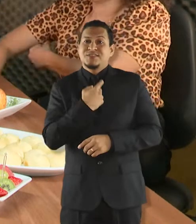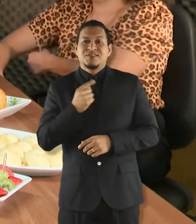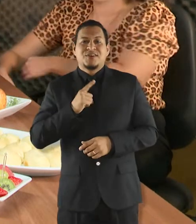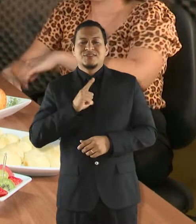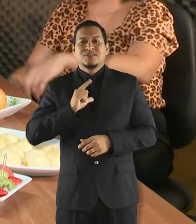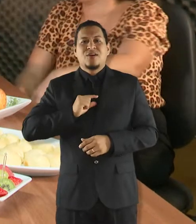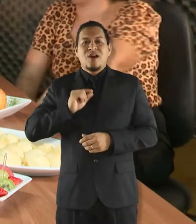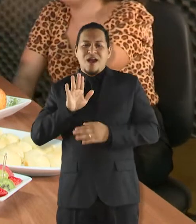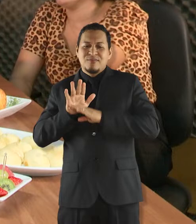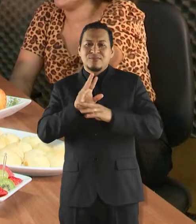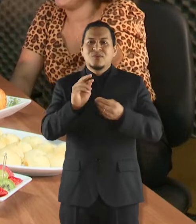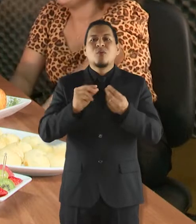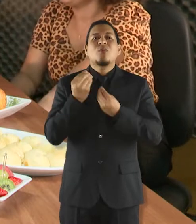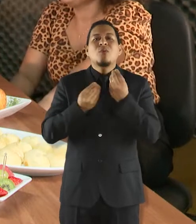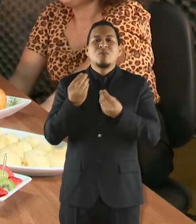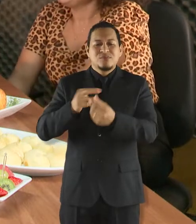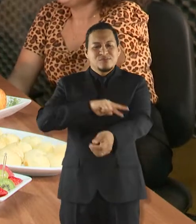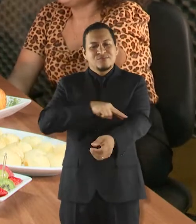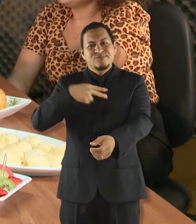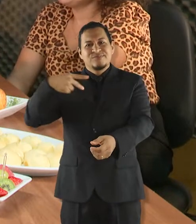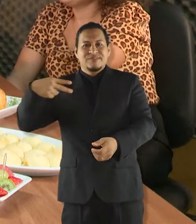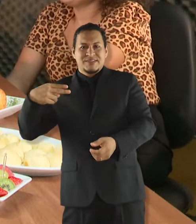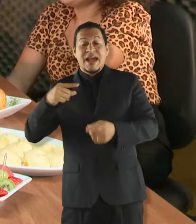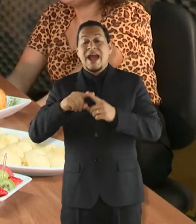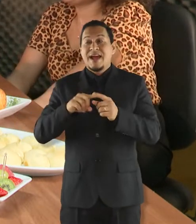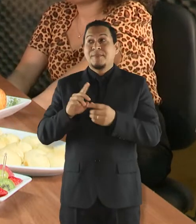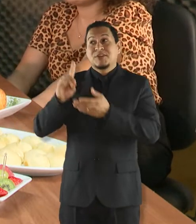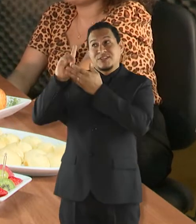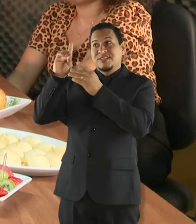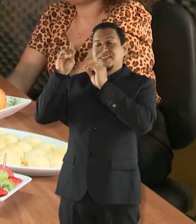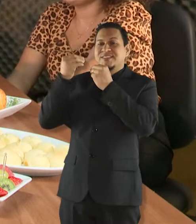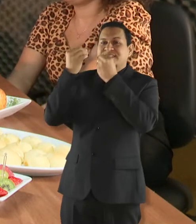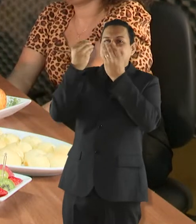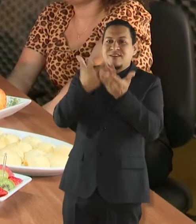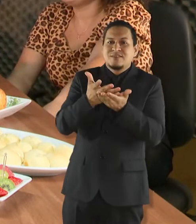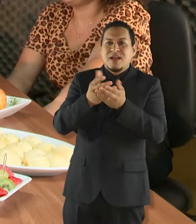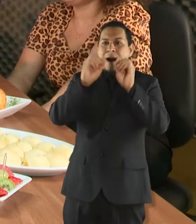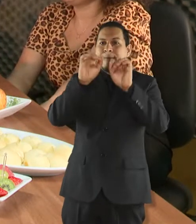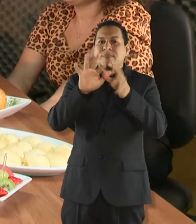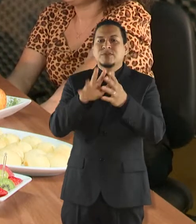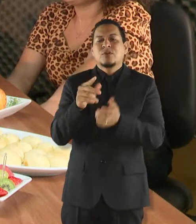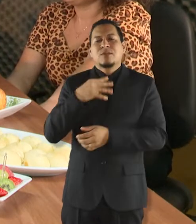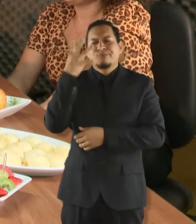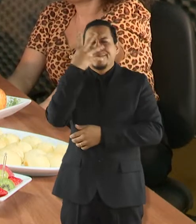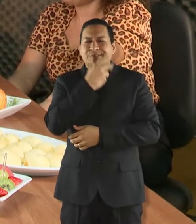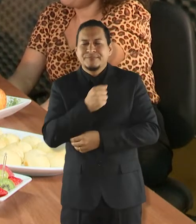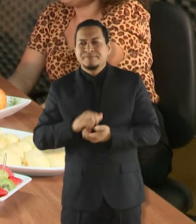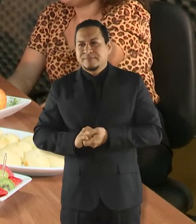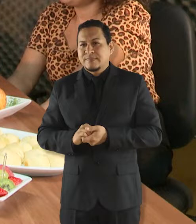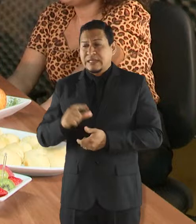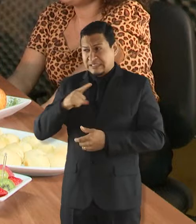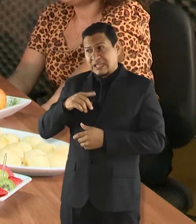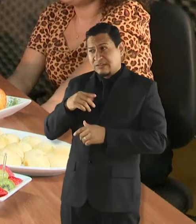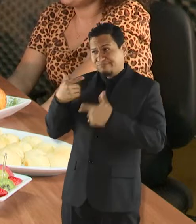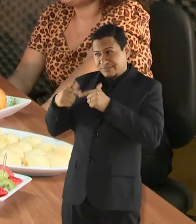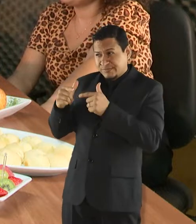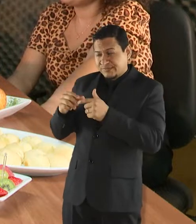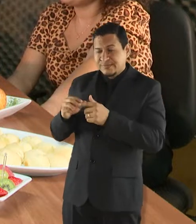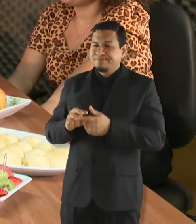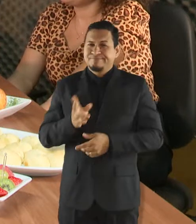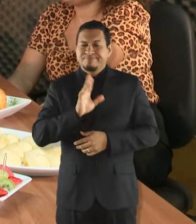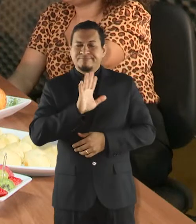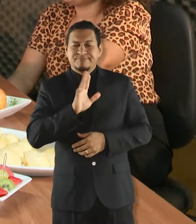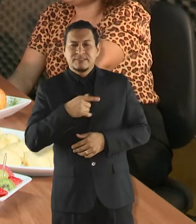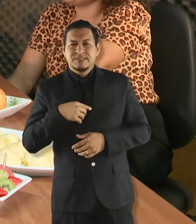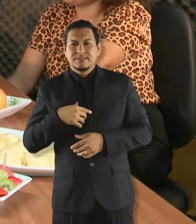né? Ela é bonita porque Deus quis que ela fosse bonita. Né? Desse jeito. Dá trabalho? Nem um pouco.